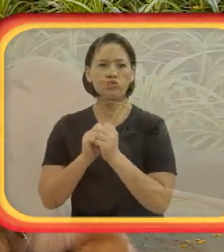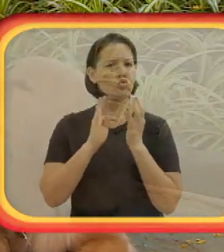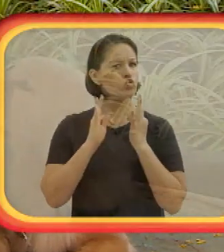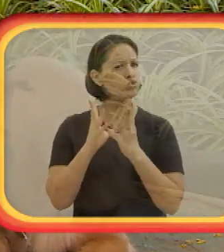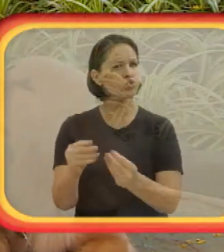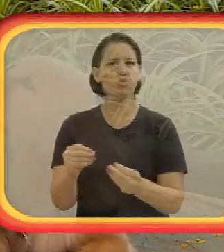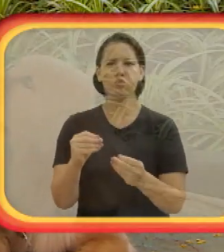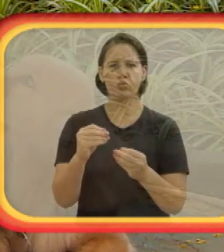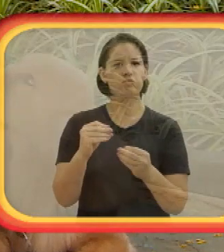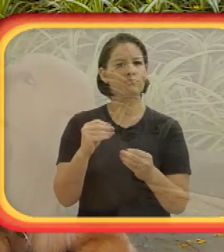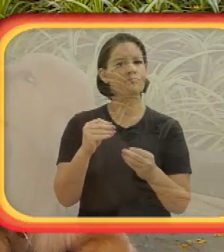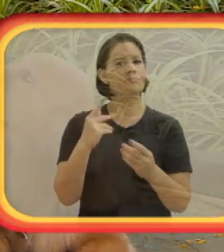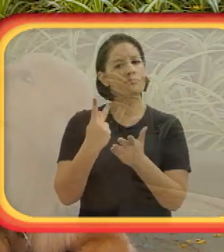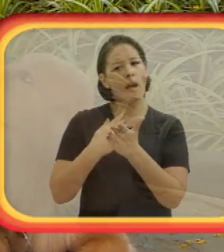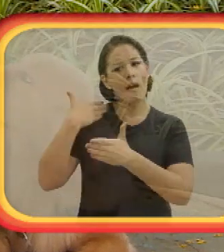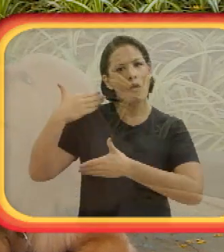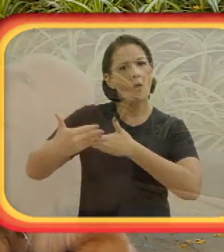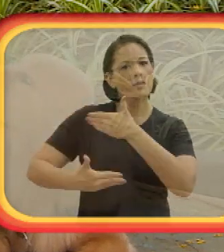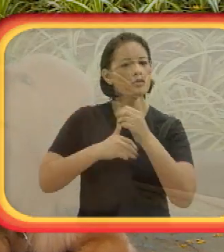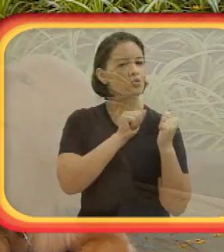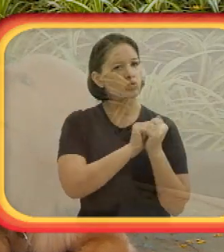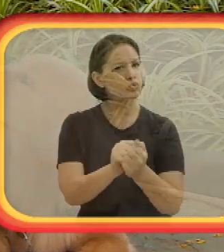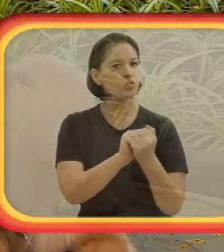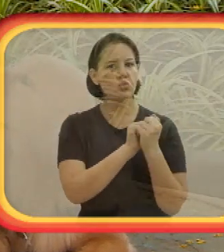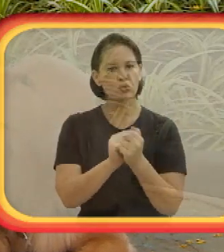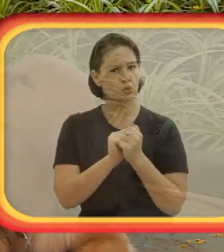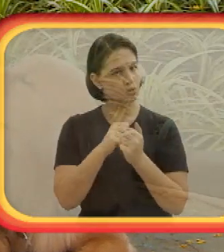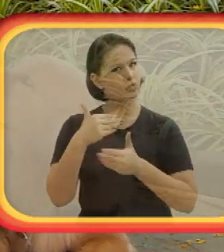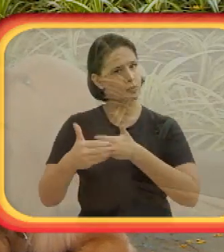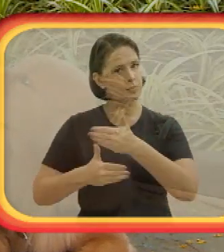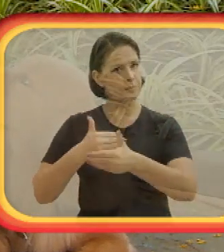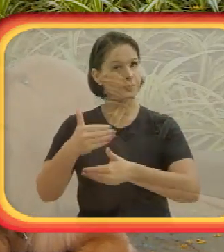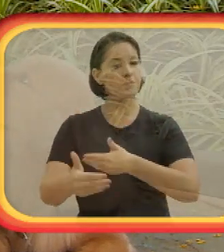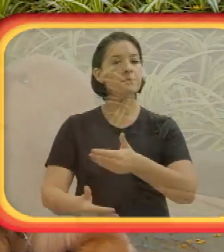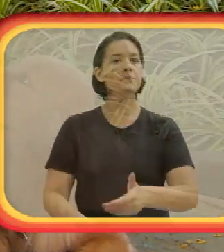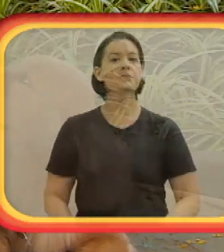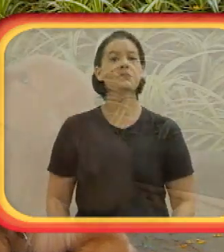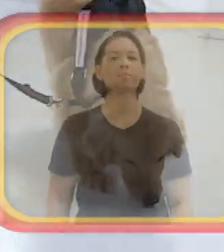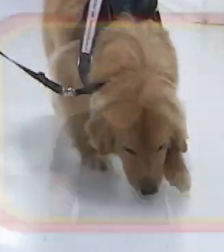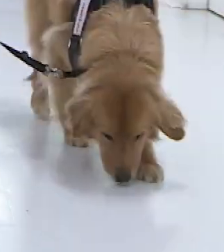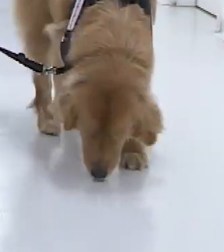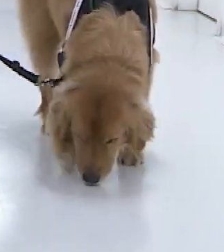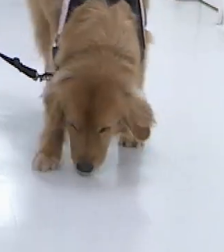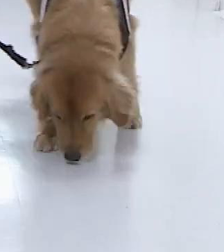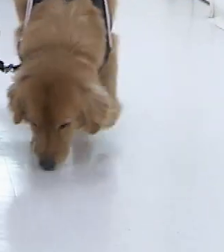a participar, né? Então começou a ir para treino, né?